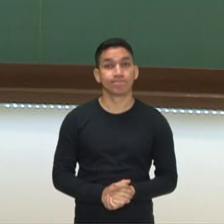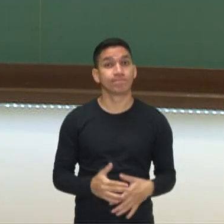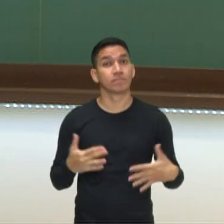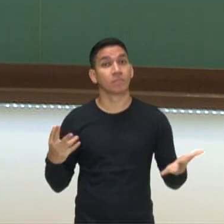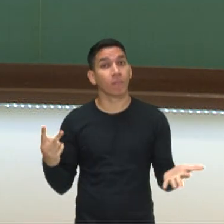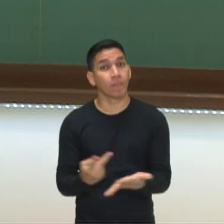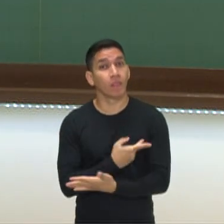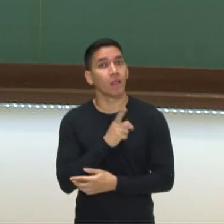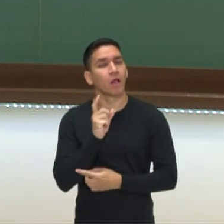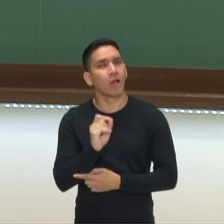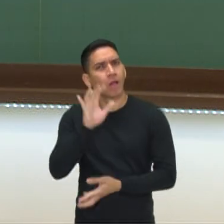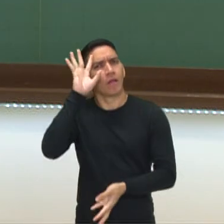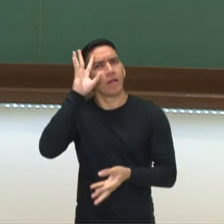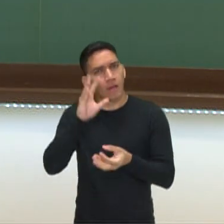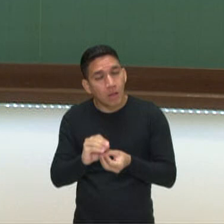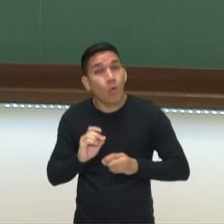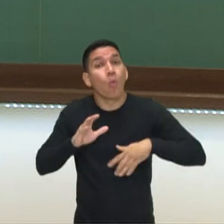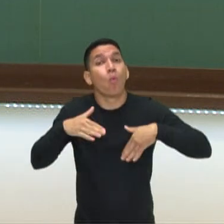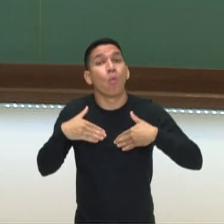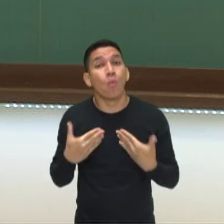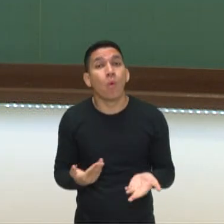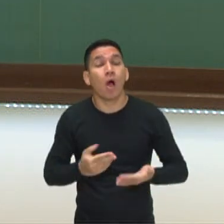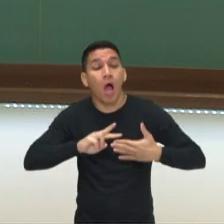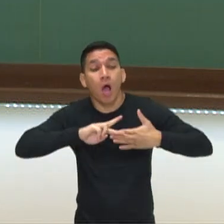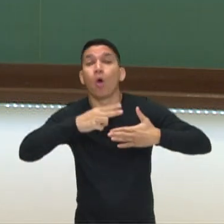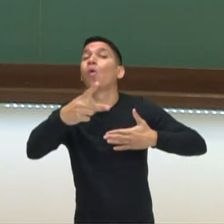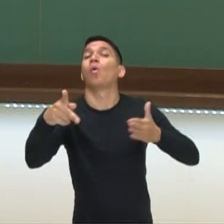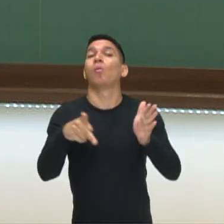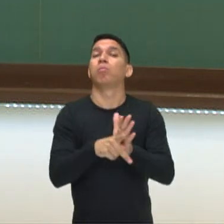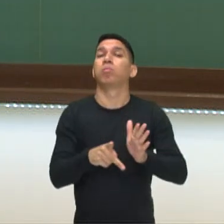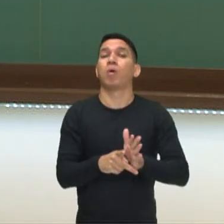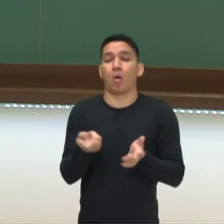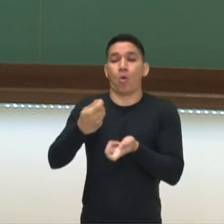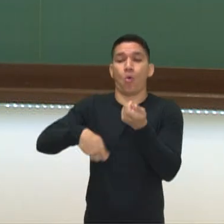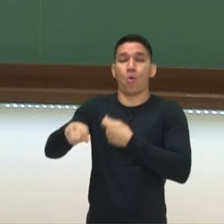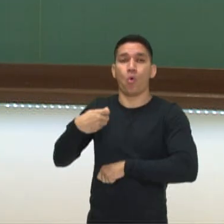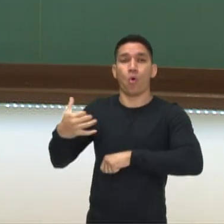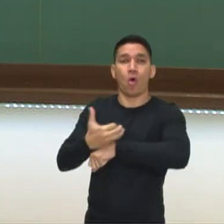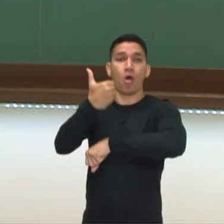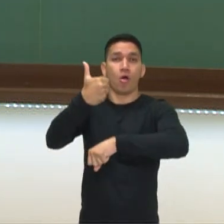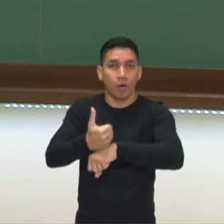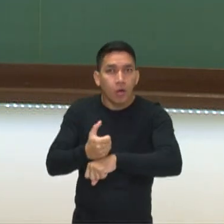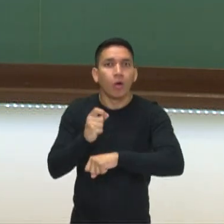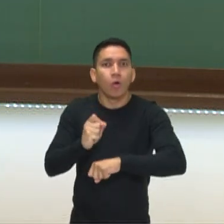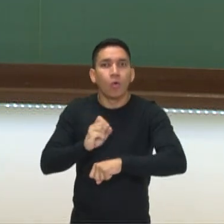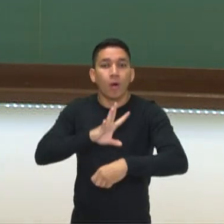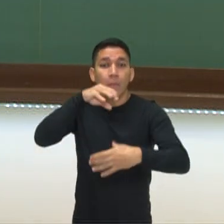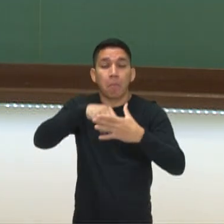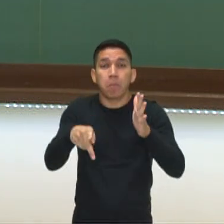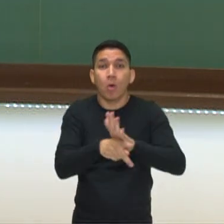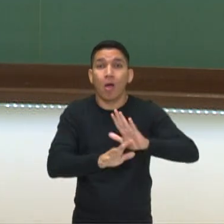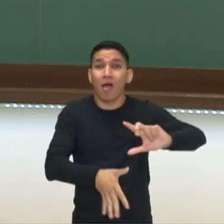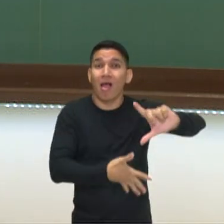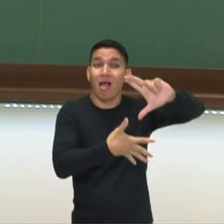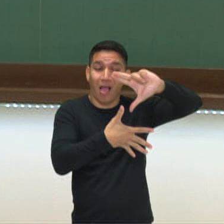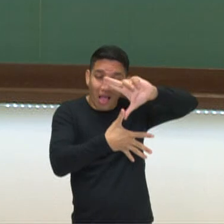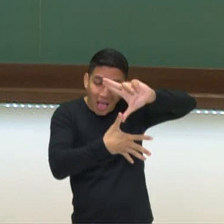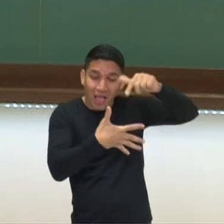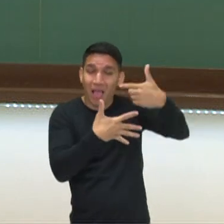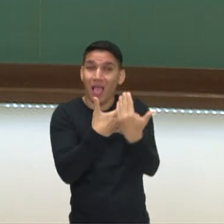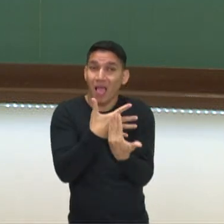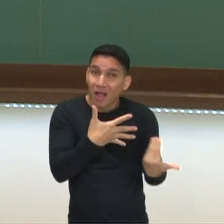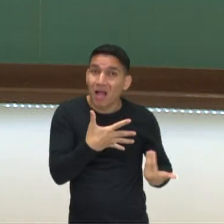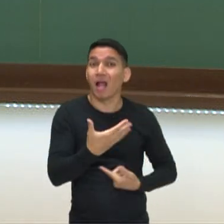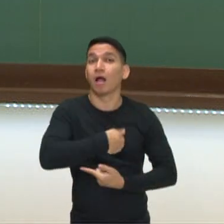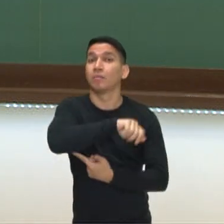Então, pessoal, vamos entender quais que eram, né, as consequências dessa economia colonial dentro da América Espanhola como um todo. A